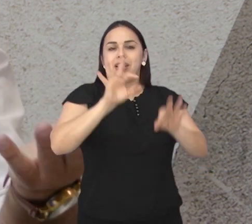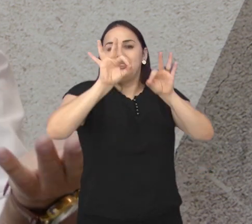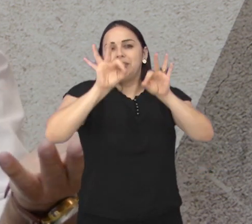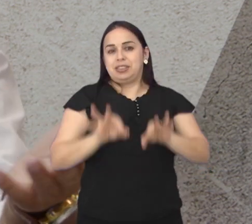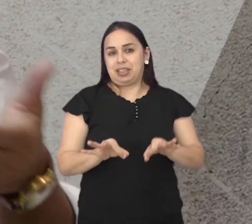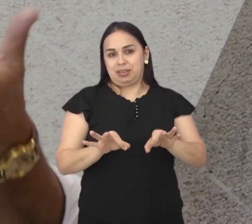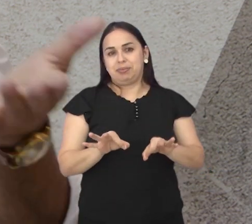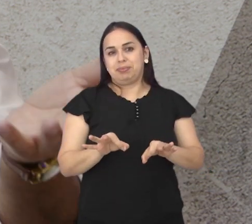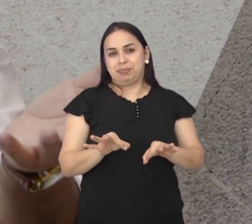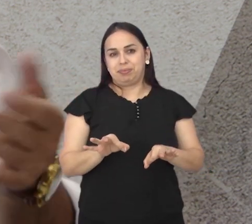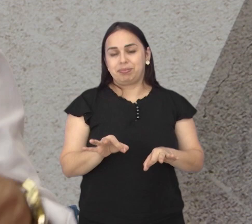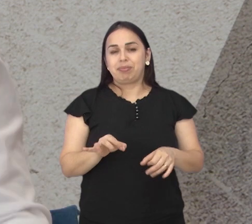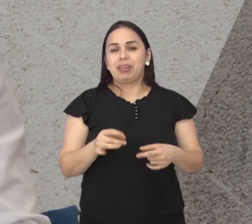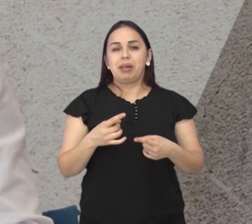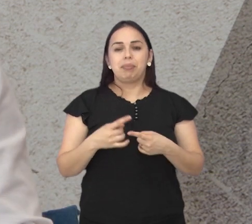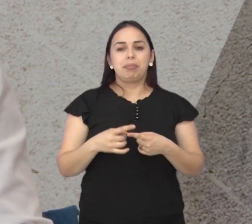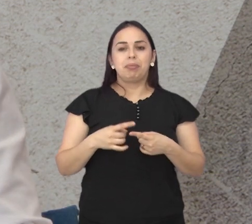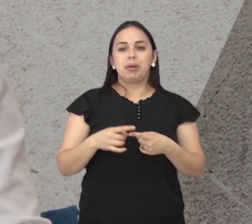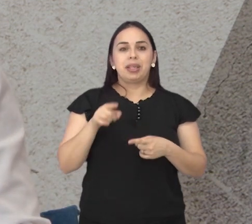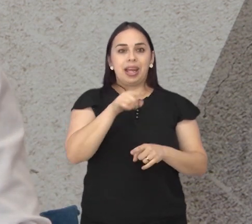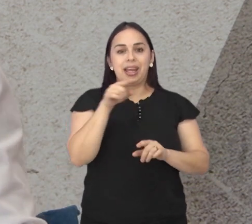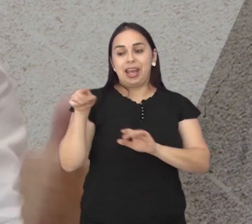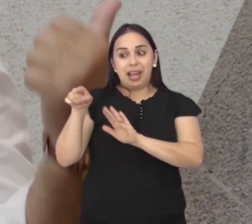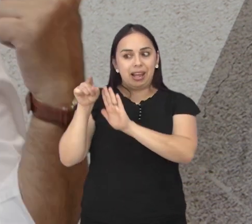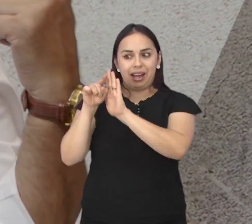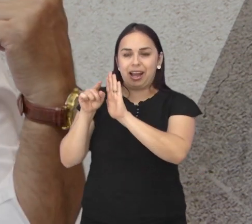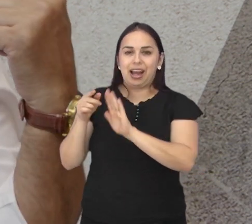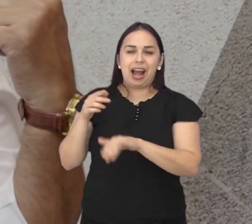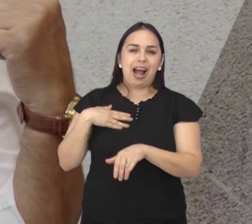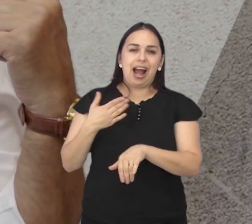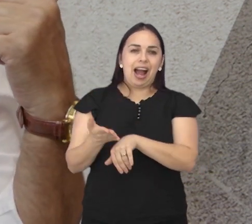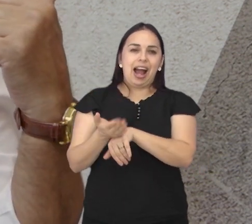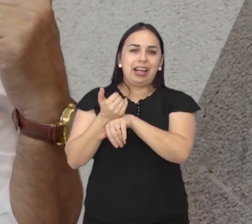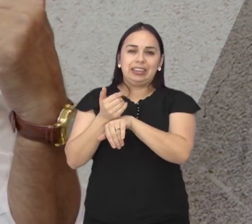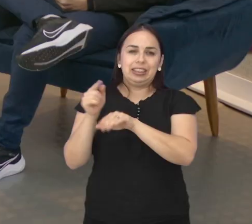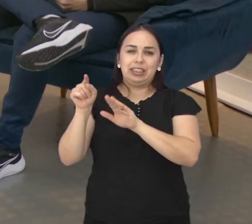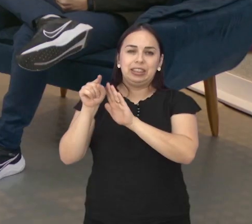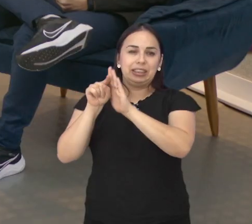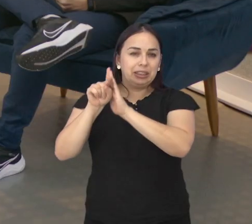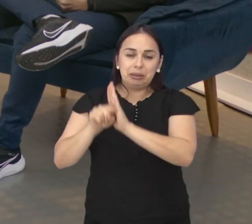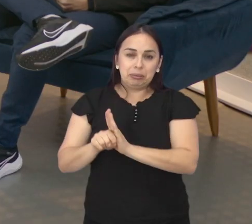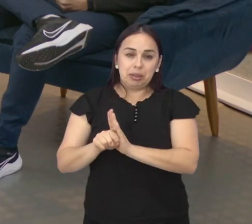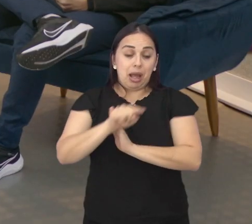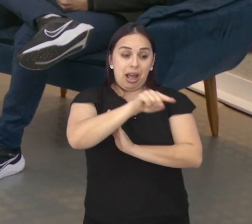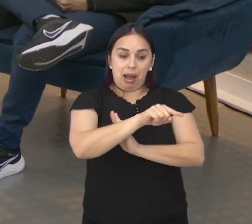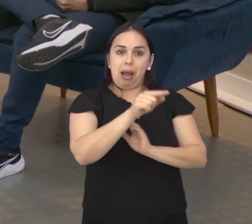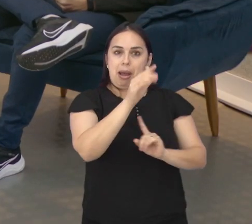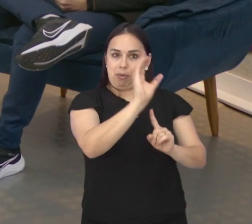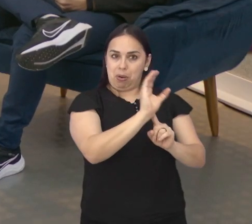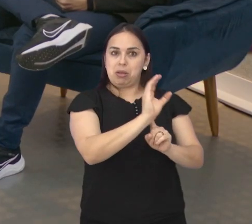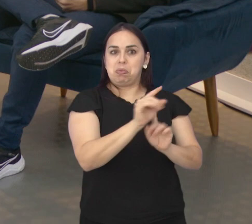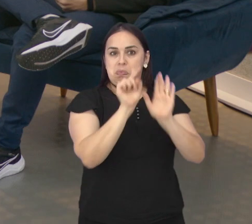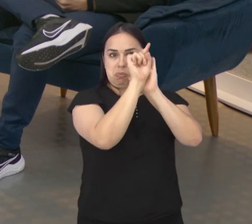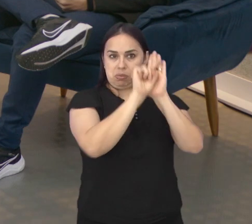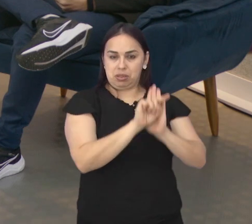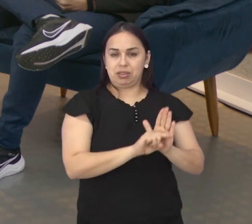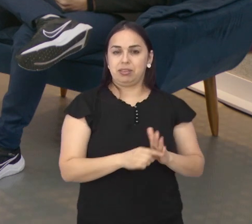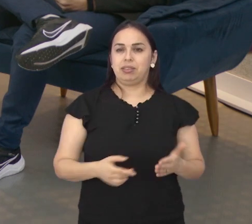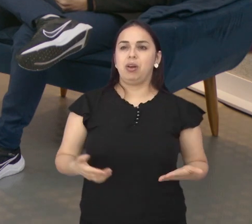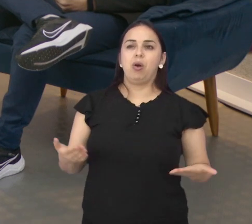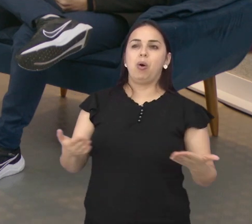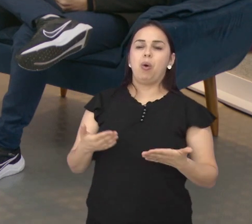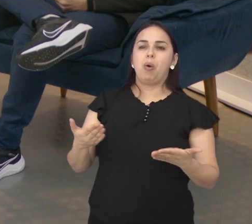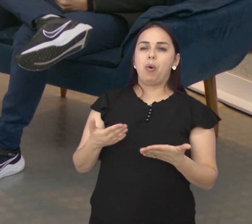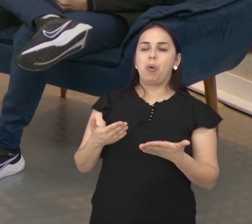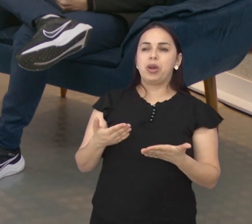dar respostas mais precisas, né? Porque ele não olhou na internet, a pessoa olhou, né? Ou seja, né?